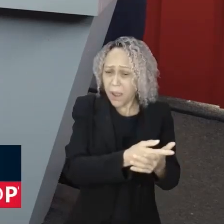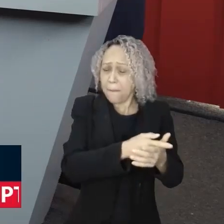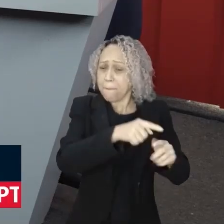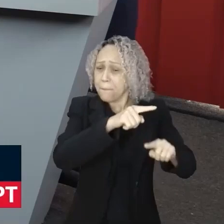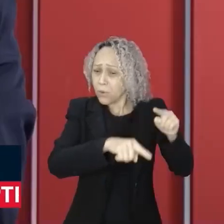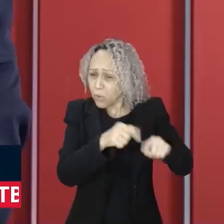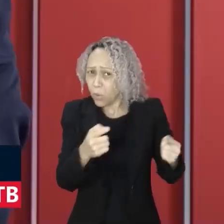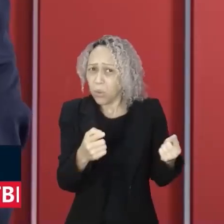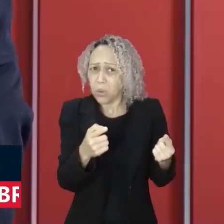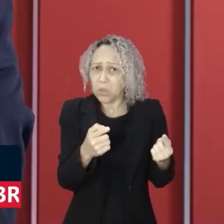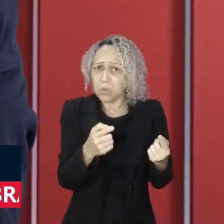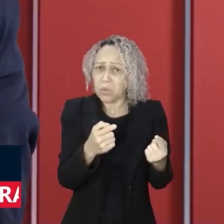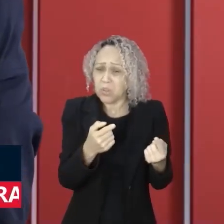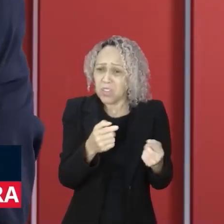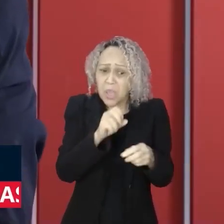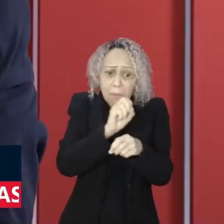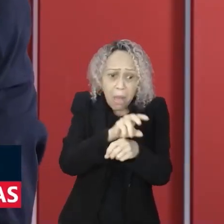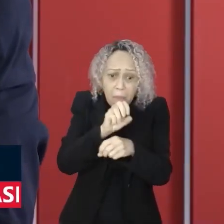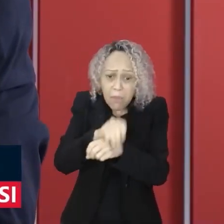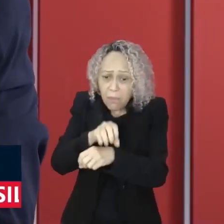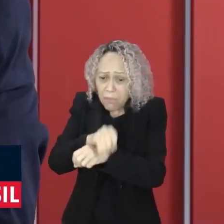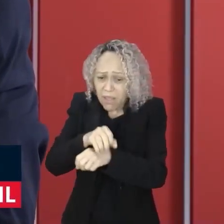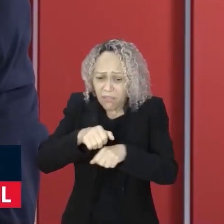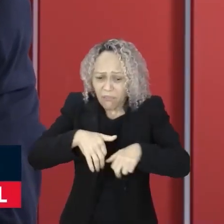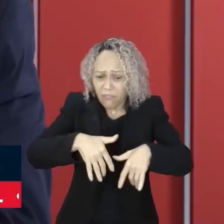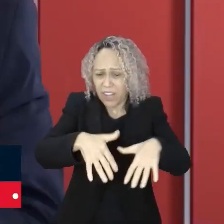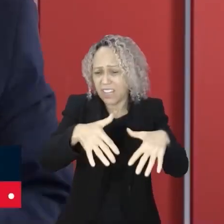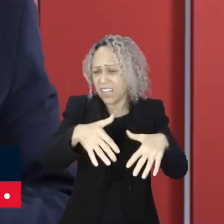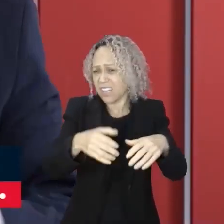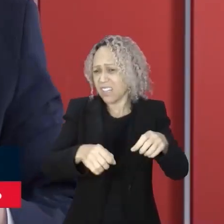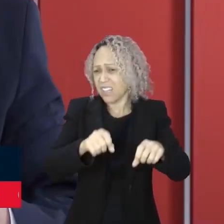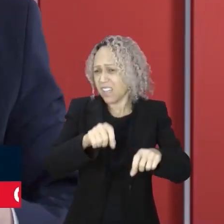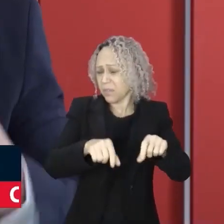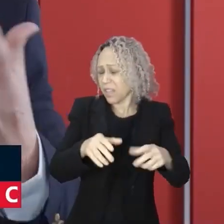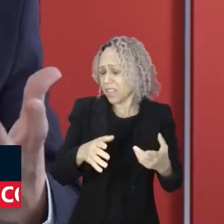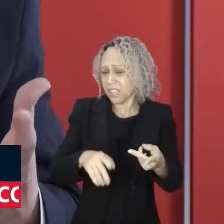inteligente, não só do ponto de vista de respeito aos direitos e à cidadania,